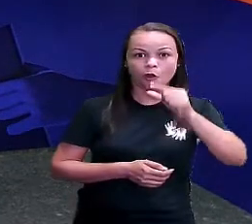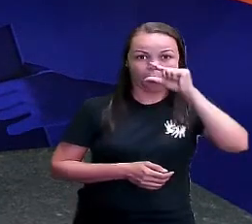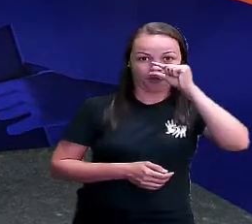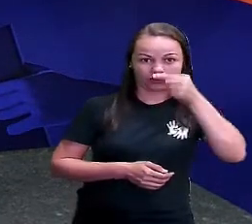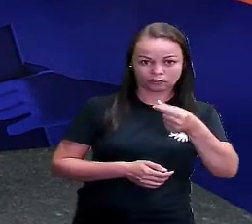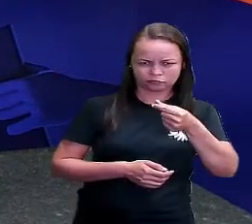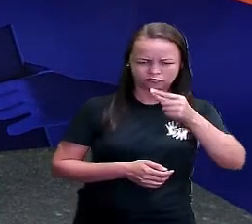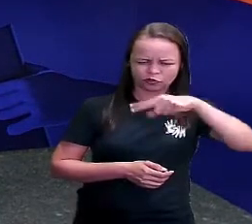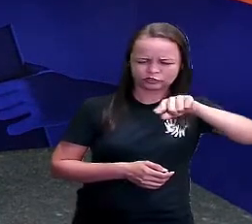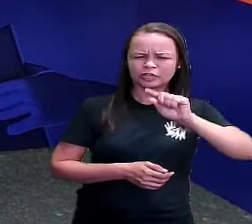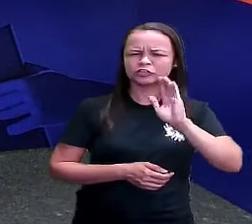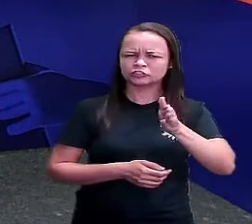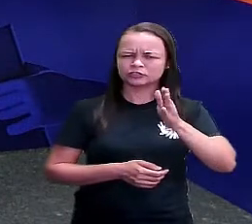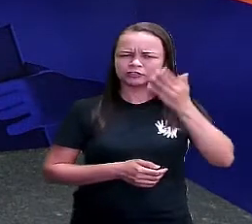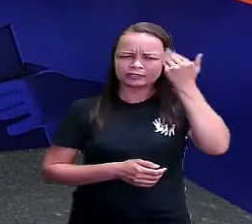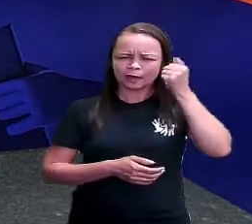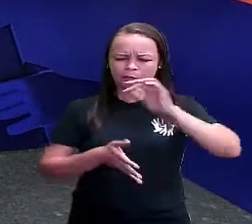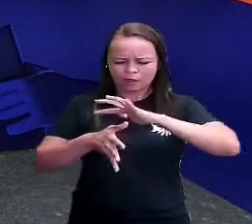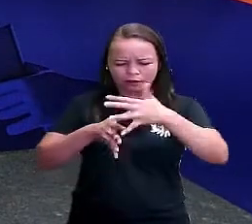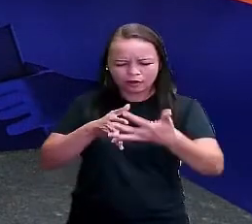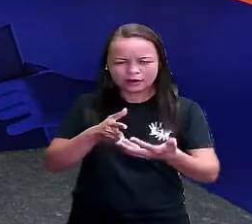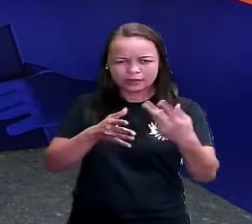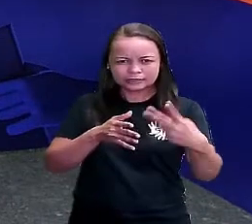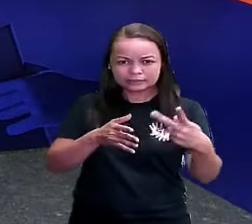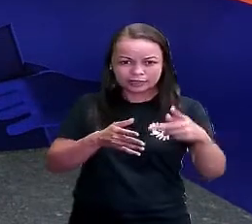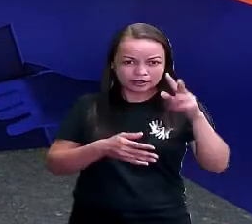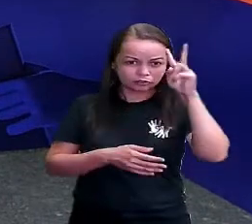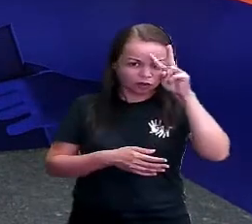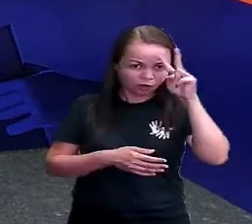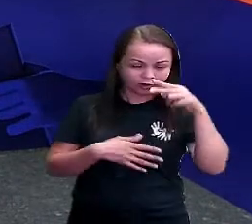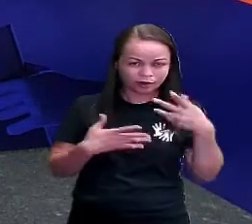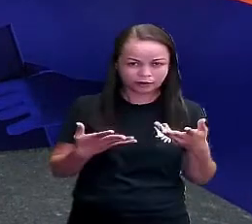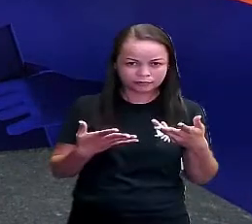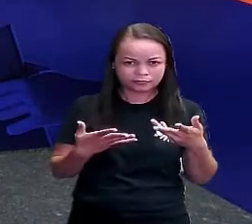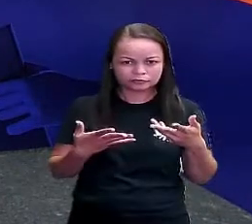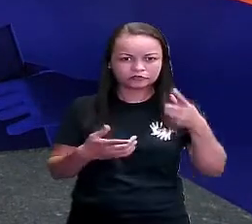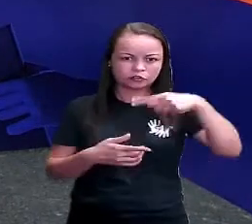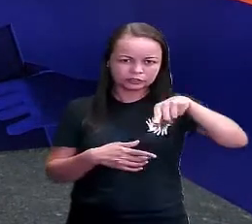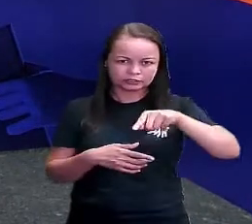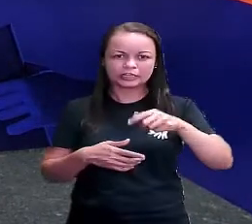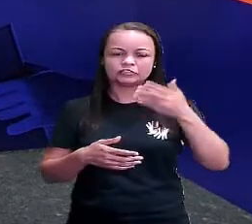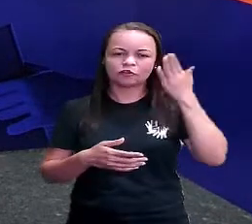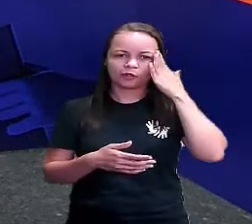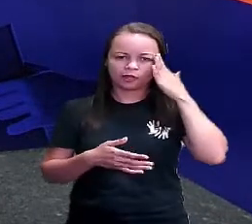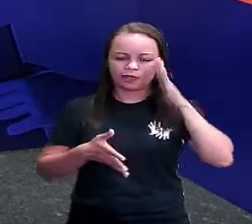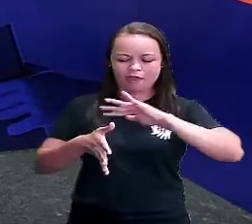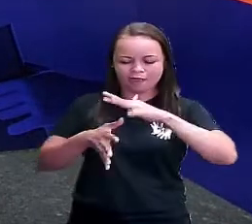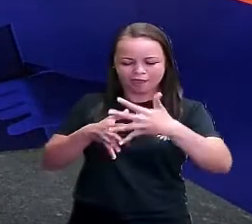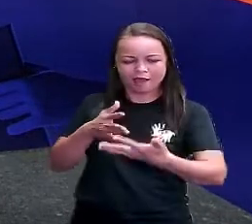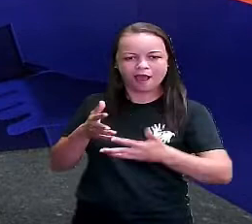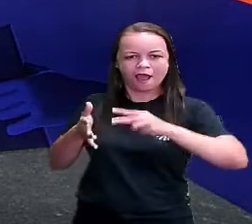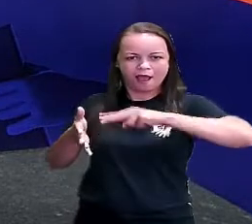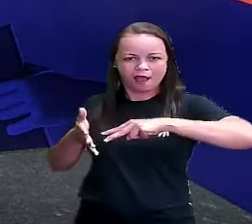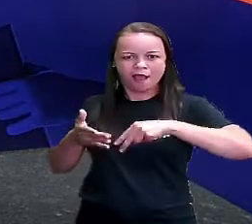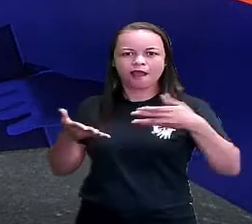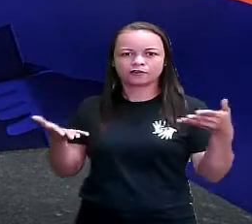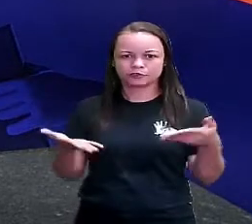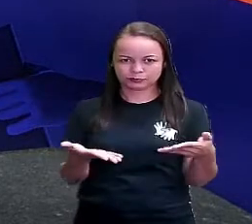falar essa história? Não? Pois então vocês vão ouvir agora. Presta atenção aqui, tá, Lilinha? A Lilinha vai ficar